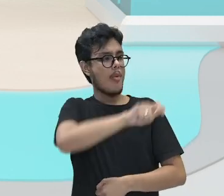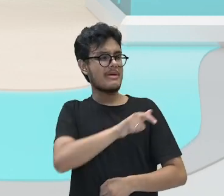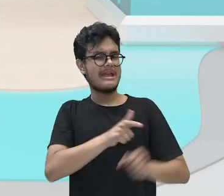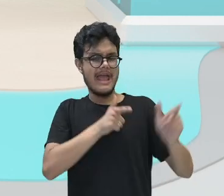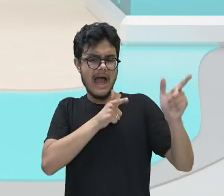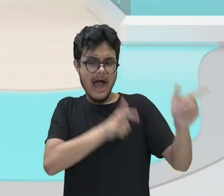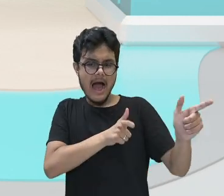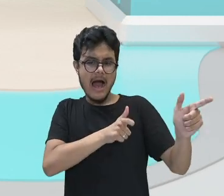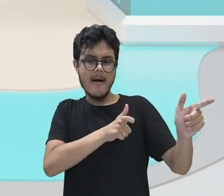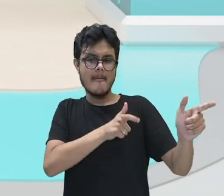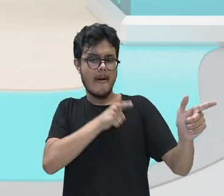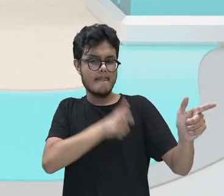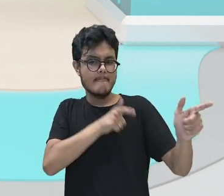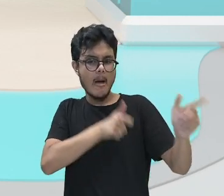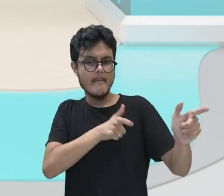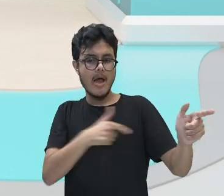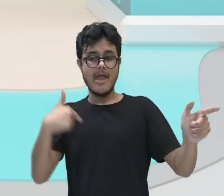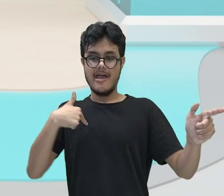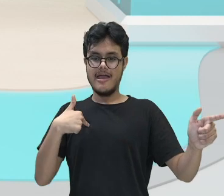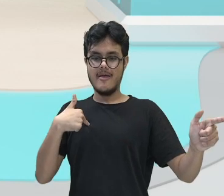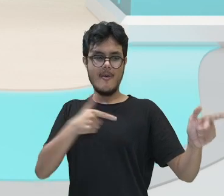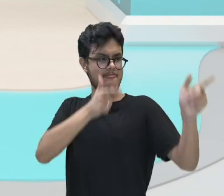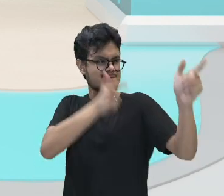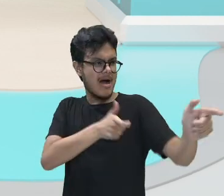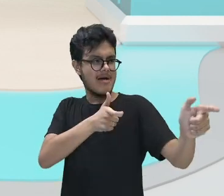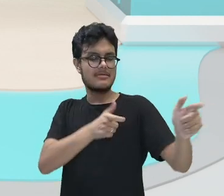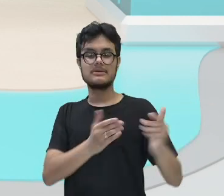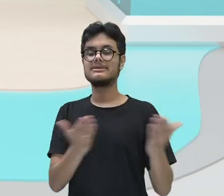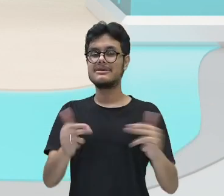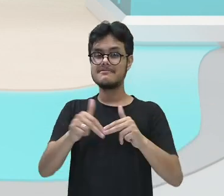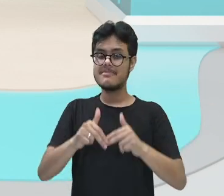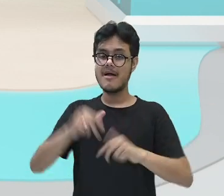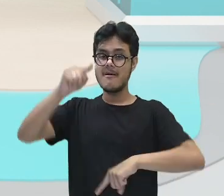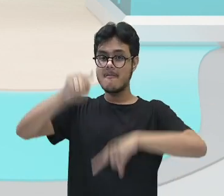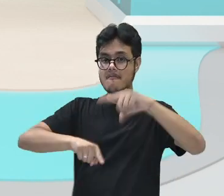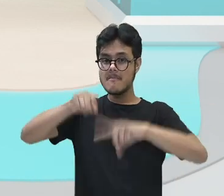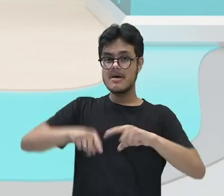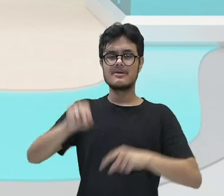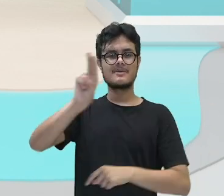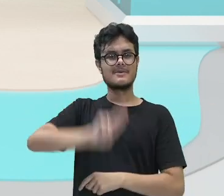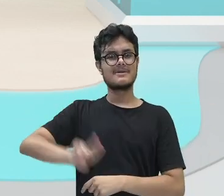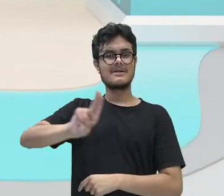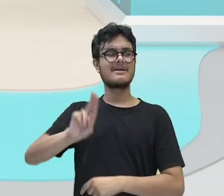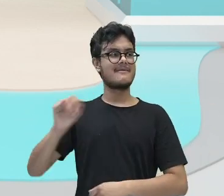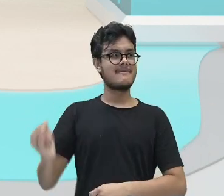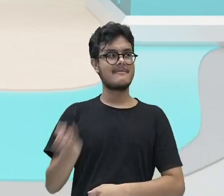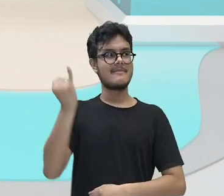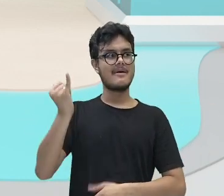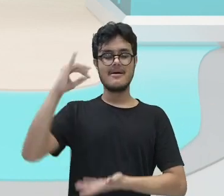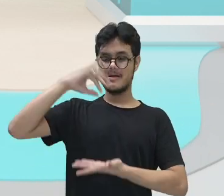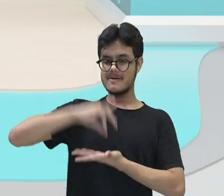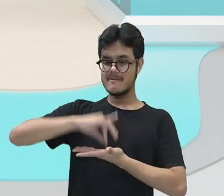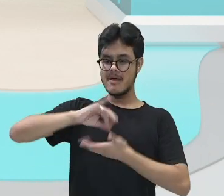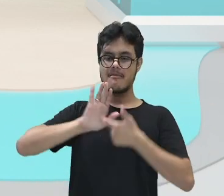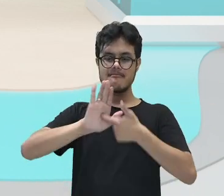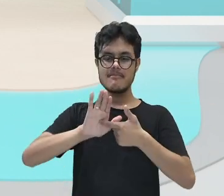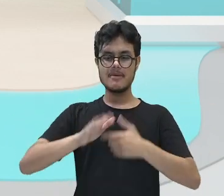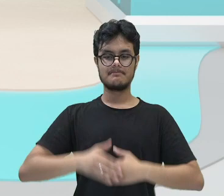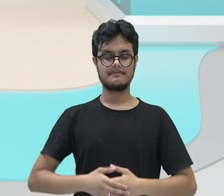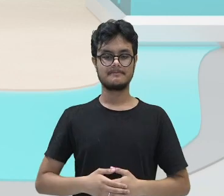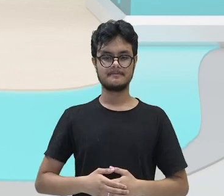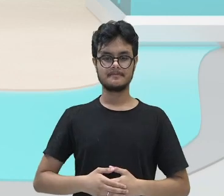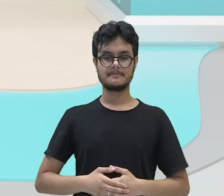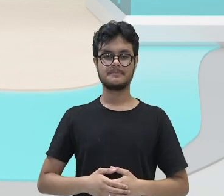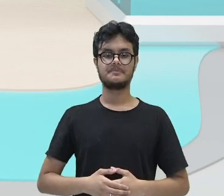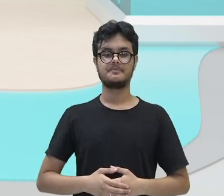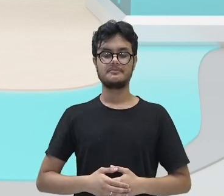lança. O caçador tinha a arma, que representava ali que ele era o caçador, certo? Então, os adereços também são muito